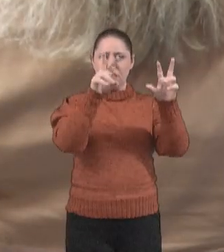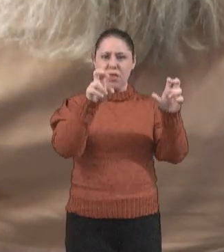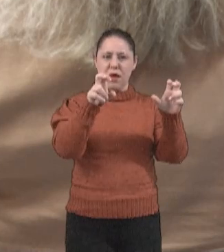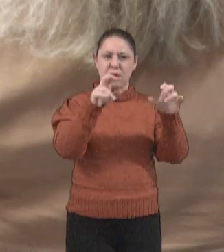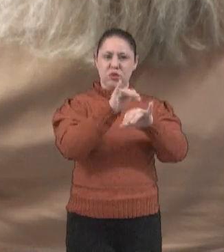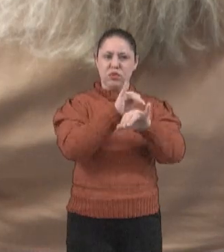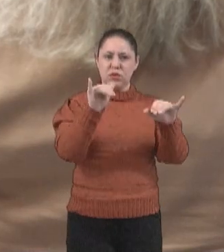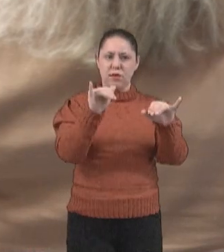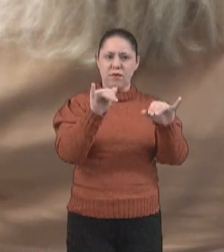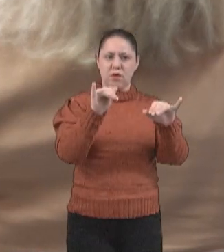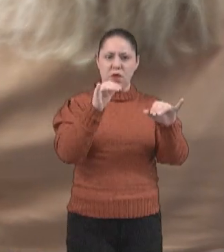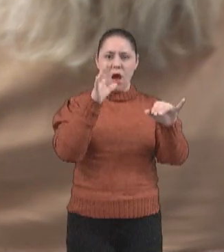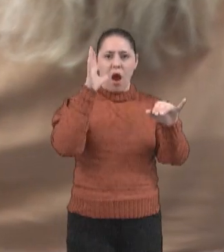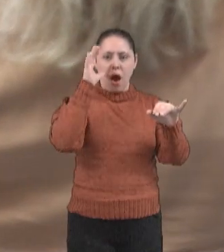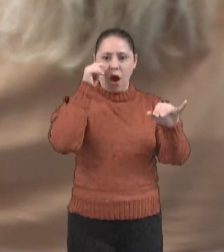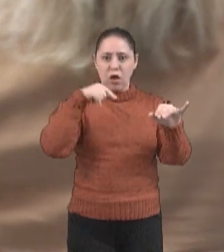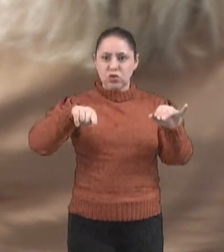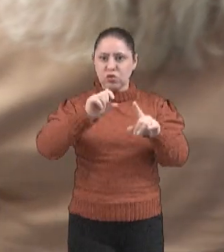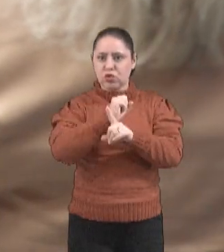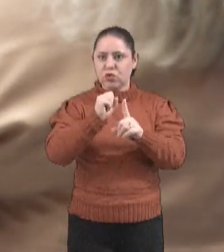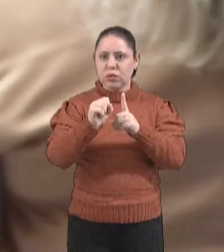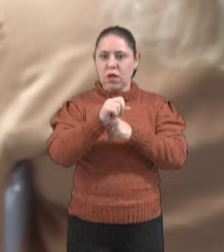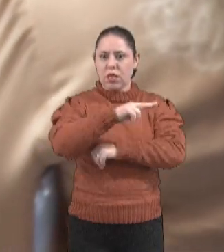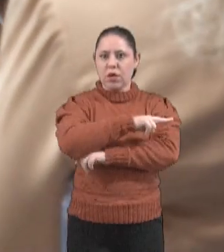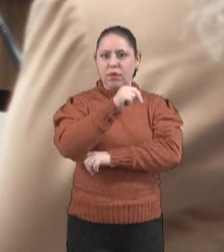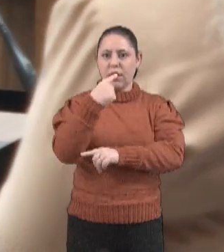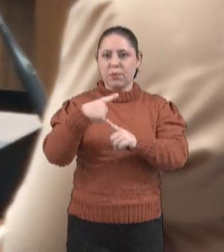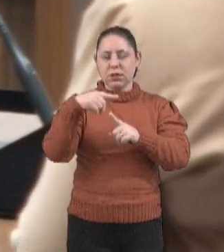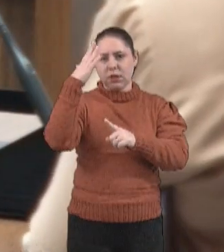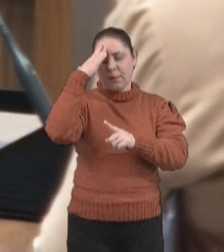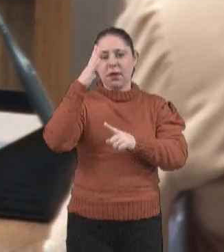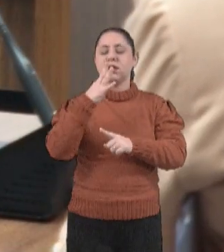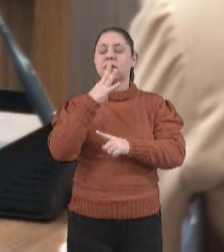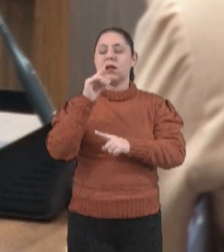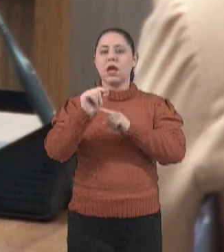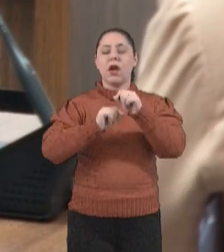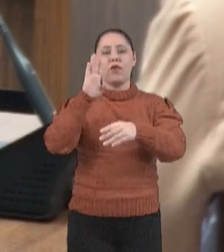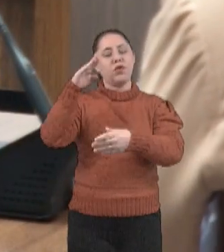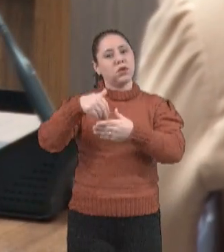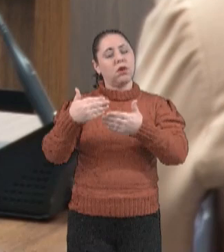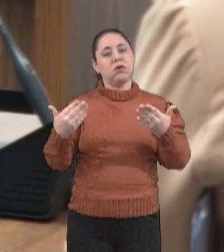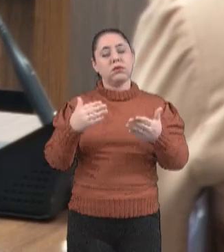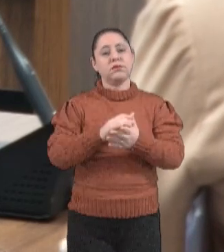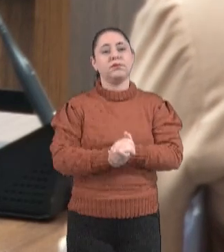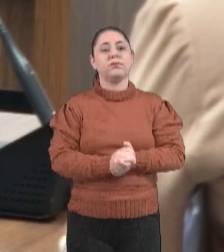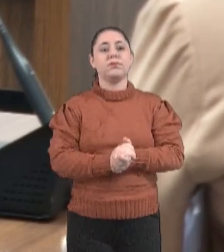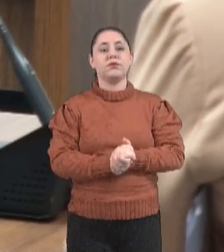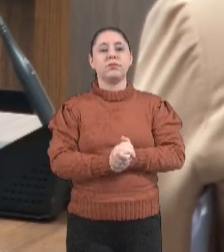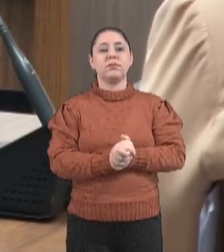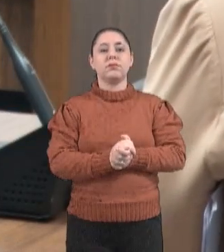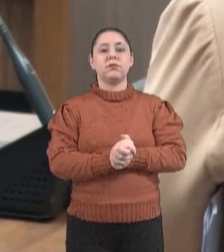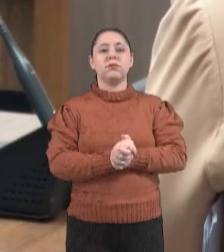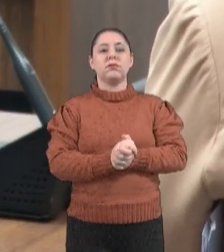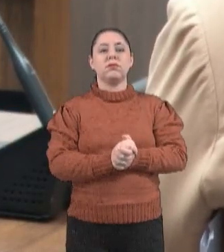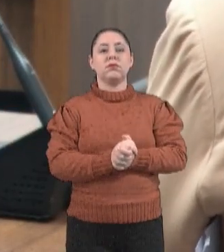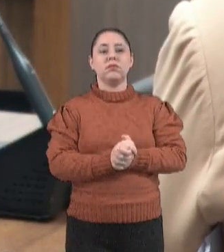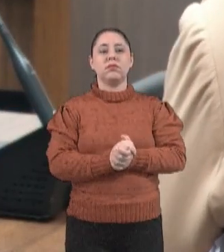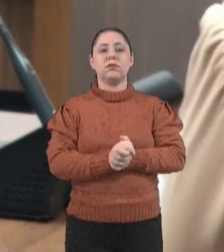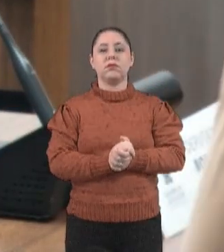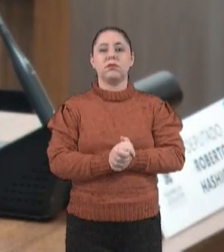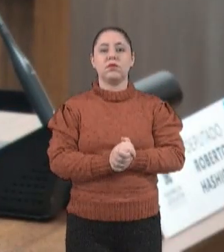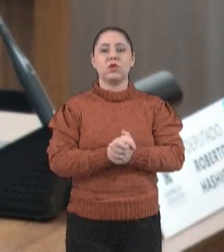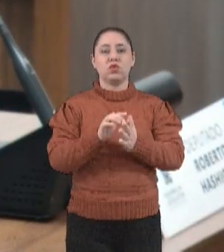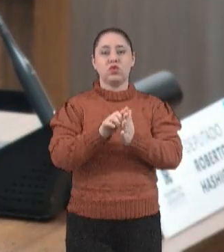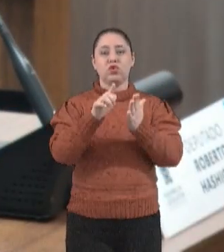uma notícia que interessava a sociedade nova andradinense para saber em quem estava votando. Então,